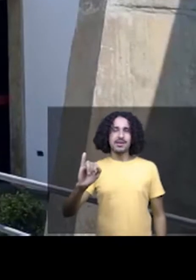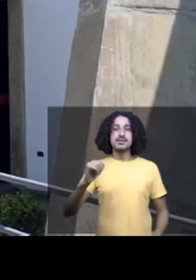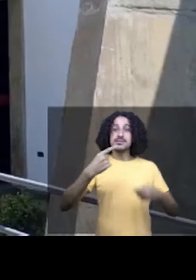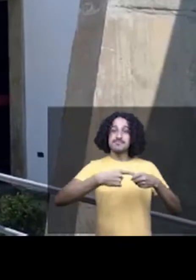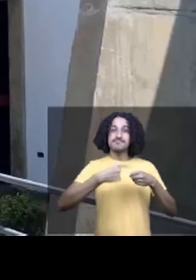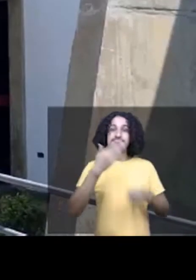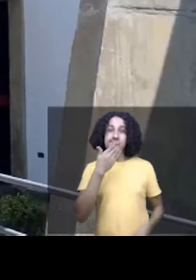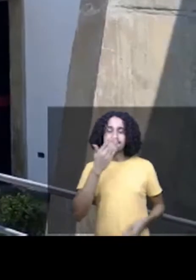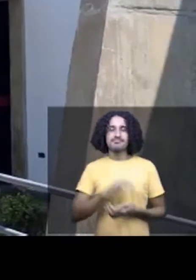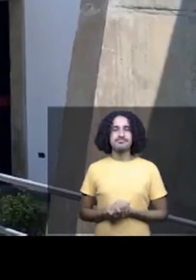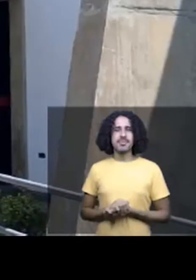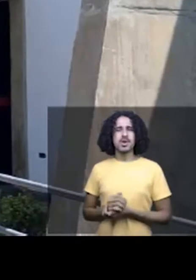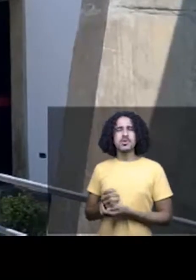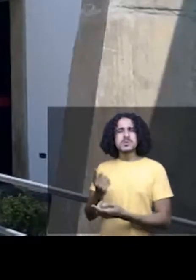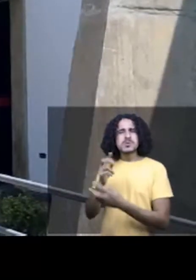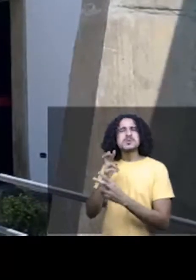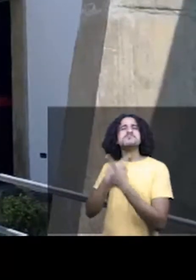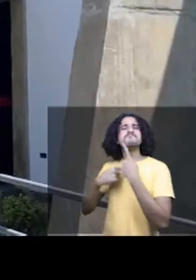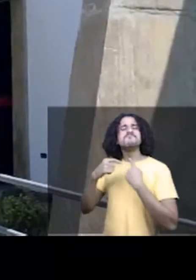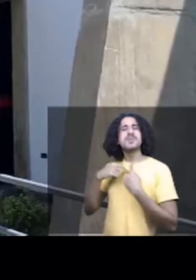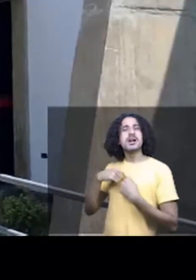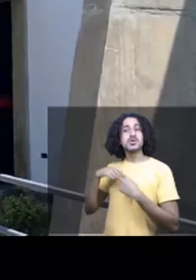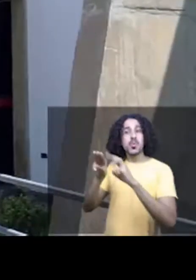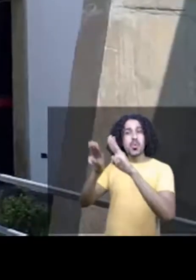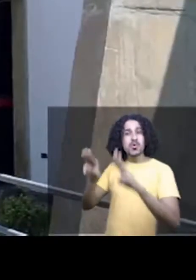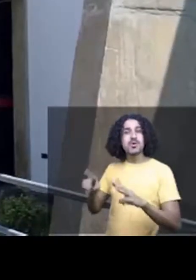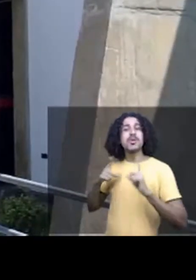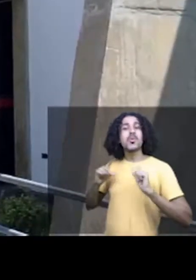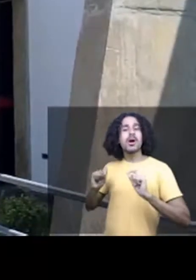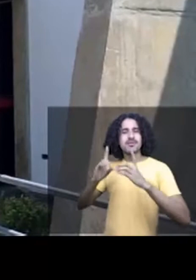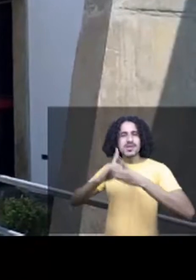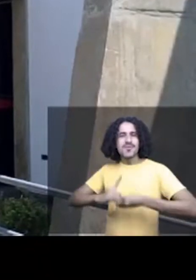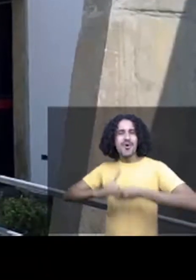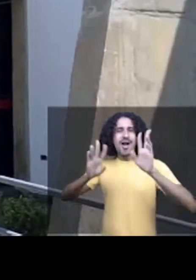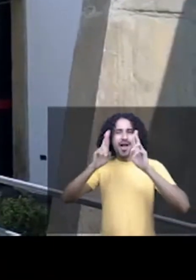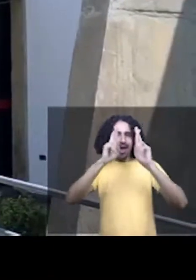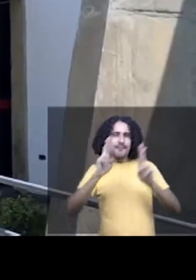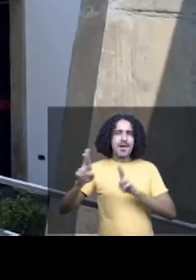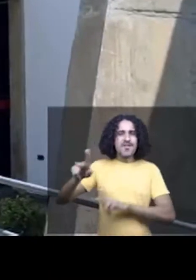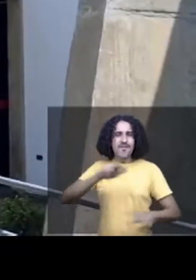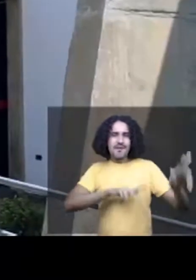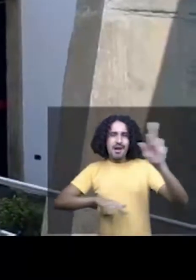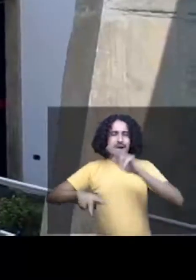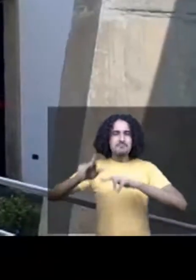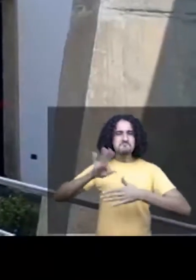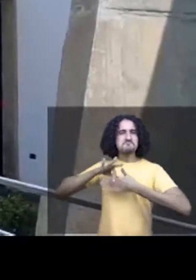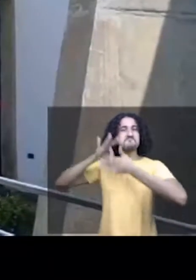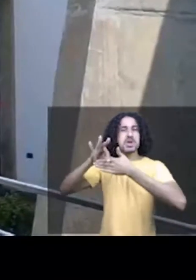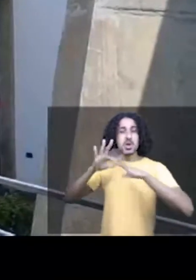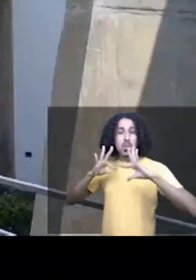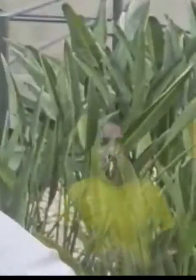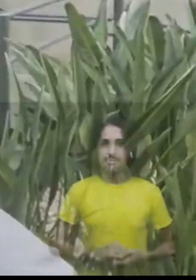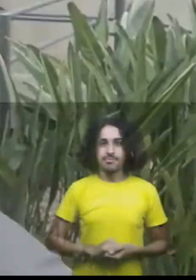museu é um museu democrático que respeite as diferenças, interativo e para